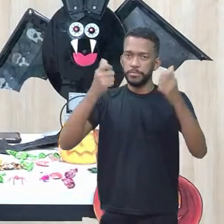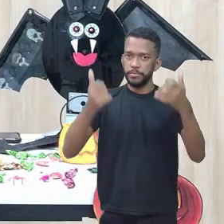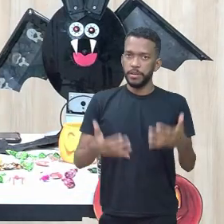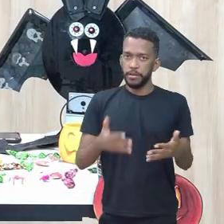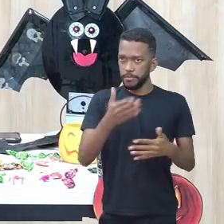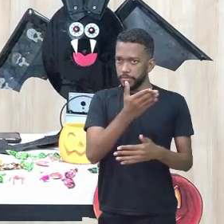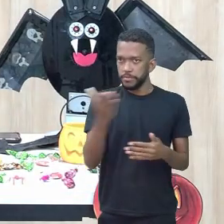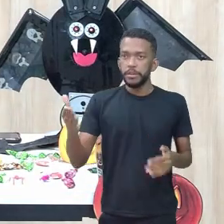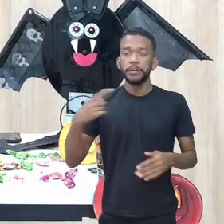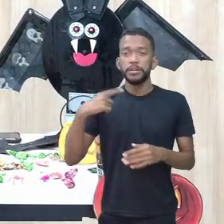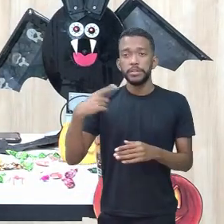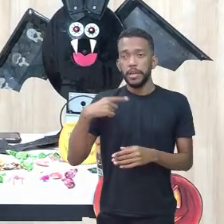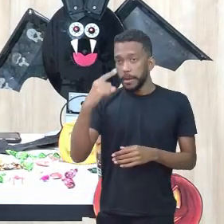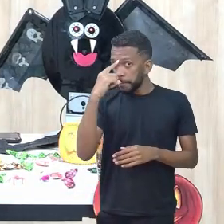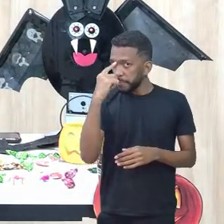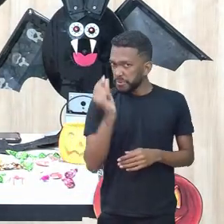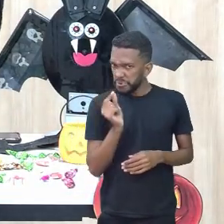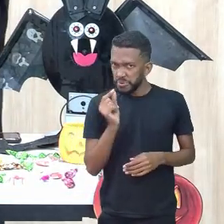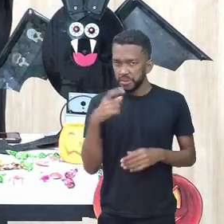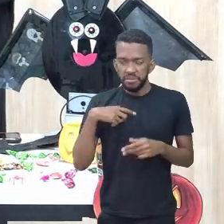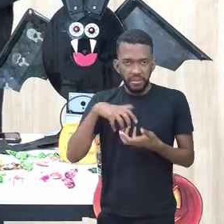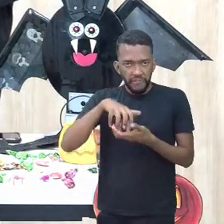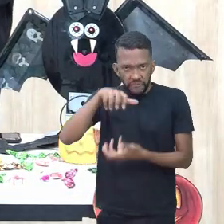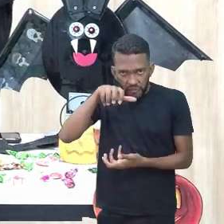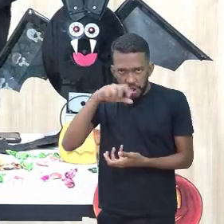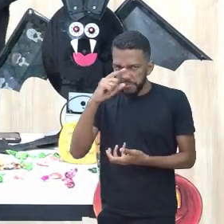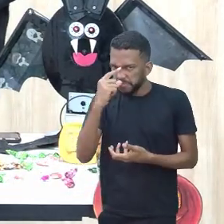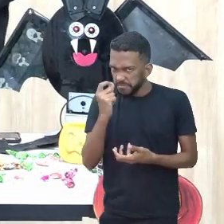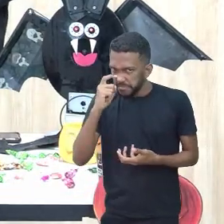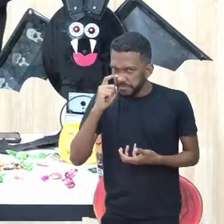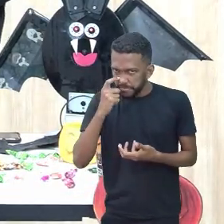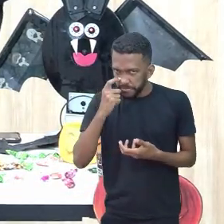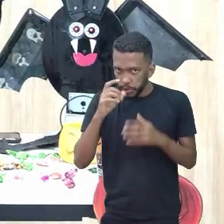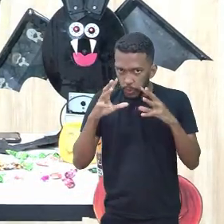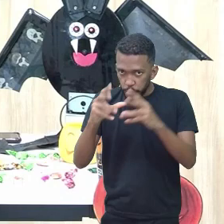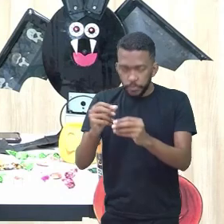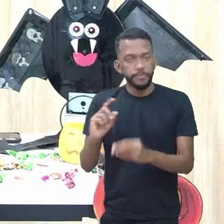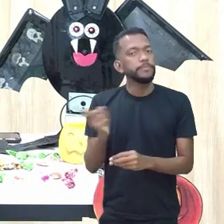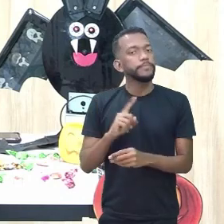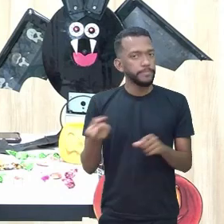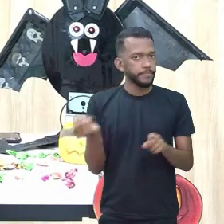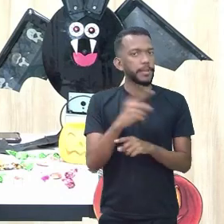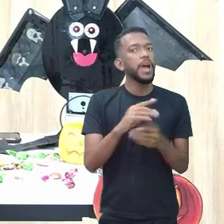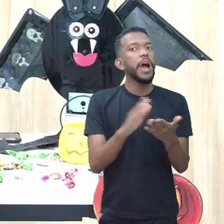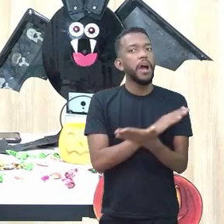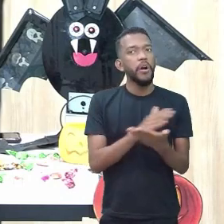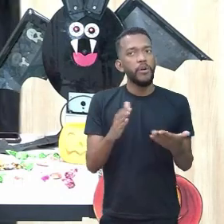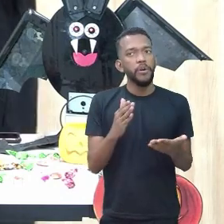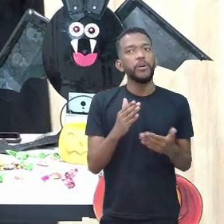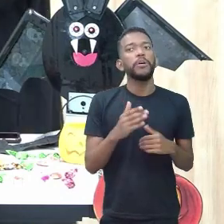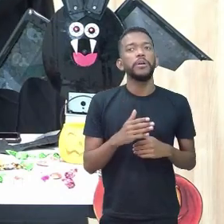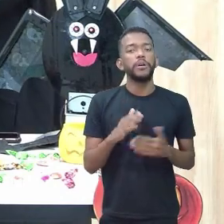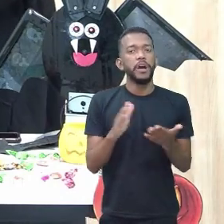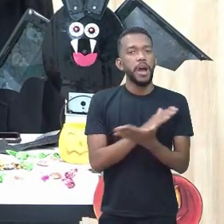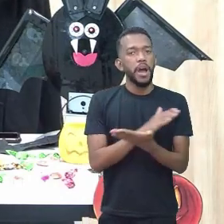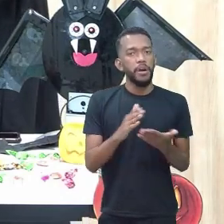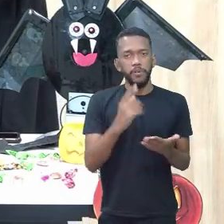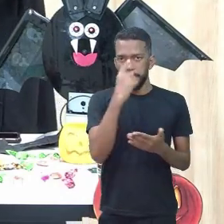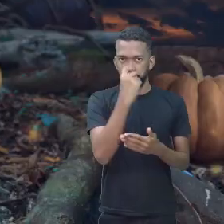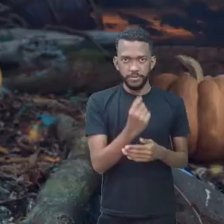as bruxas, elas são velhinhas com verrugas no nariz, tá bom? Tem umas que são até gatinhas, olha essa daí como